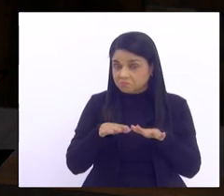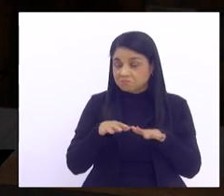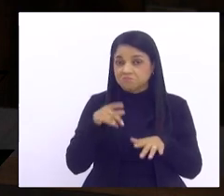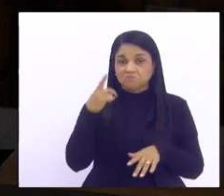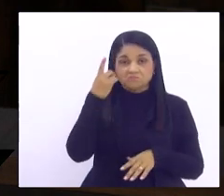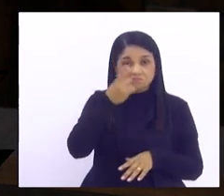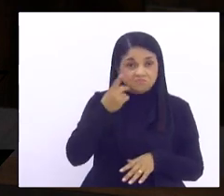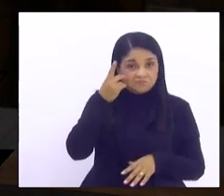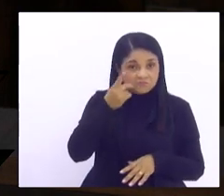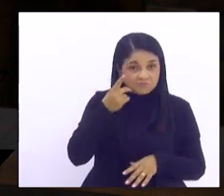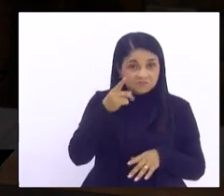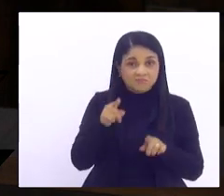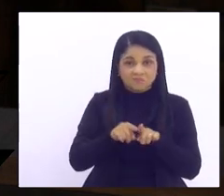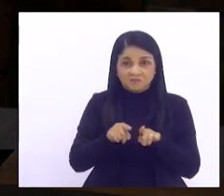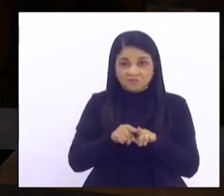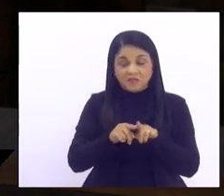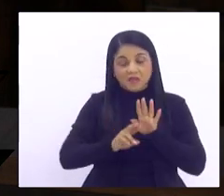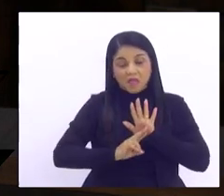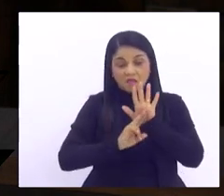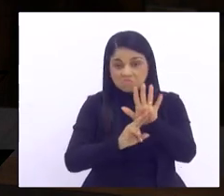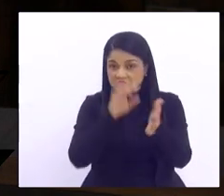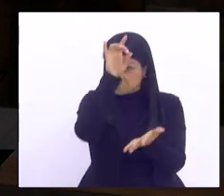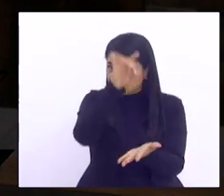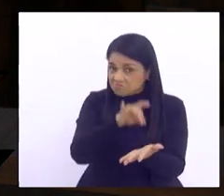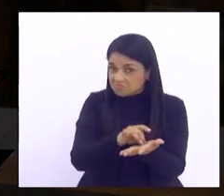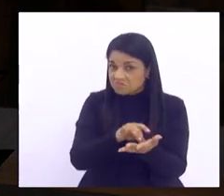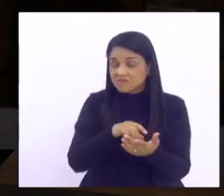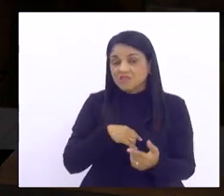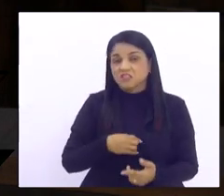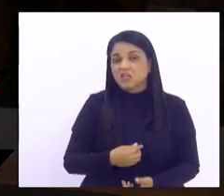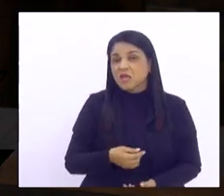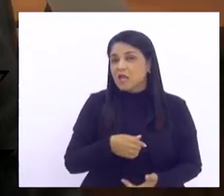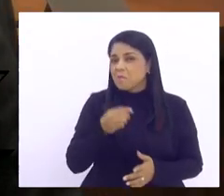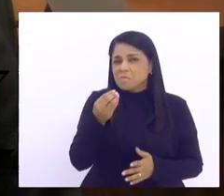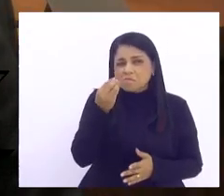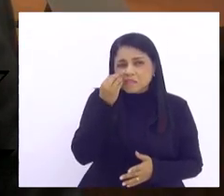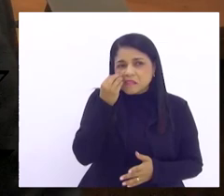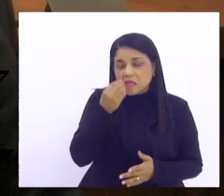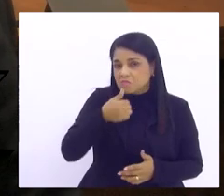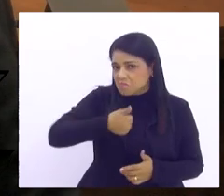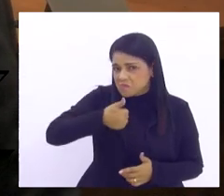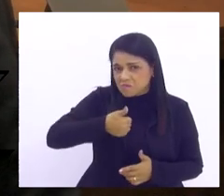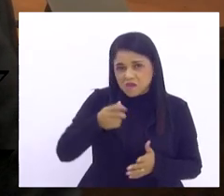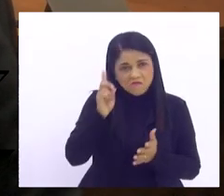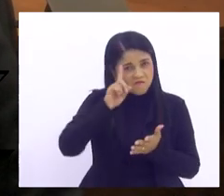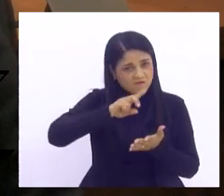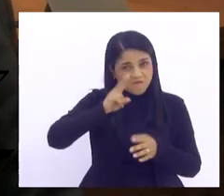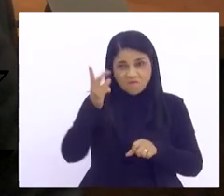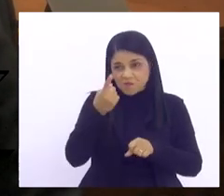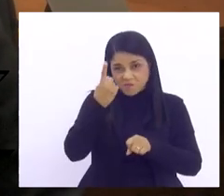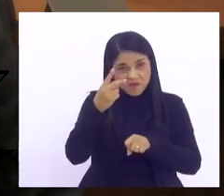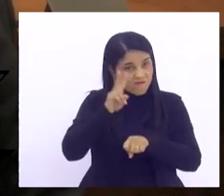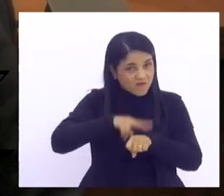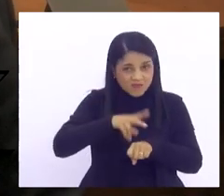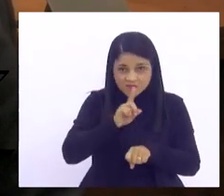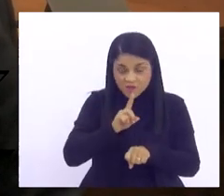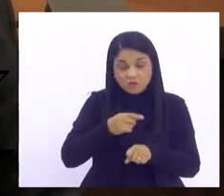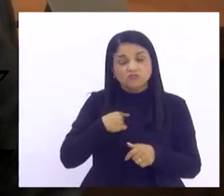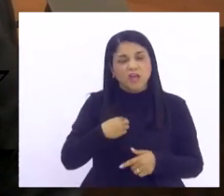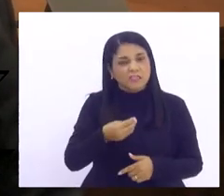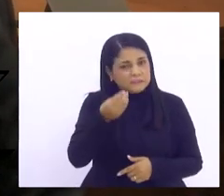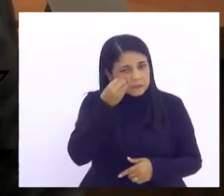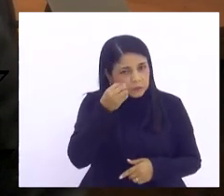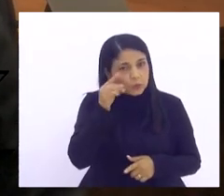representantes. Aliás, não é a primeira vez que esse golpe é tentado no Brasil. Esse plano sorrateiro já foi tentado em